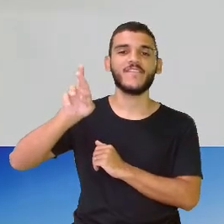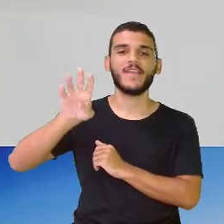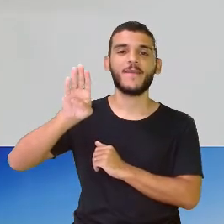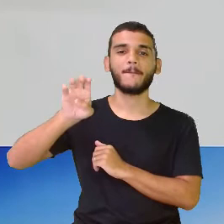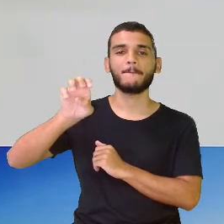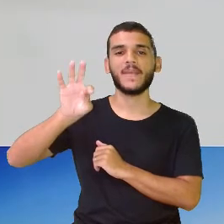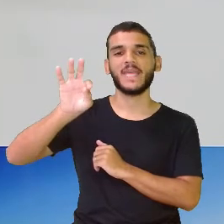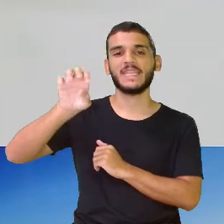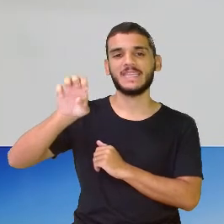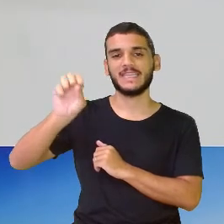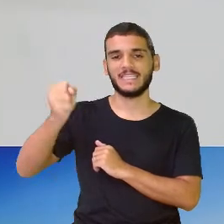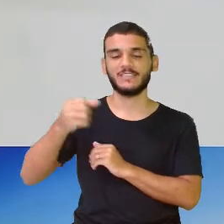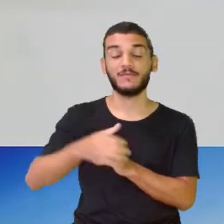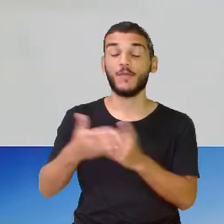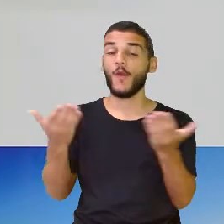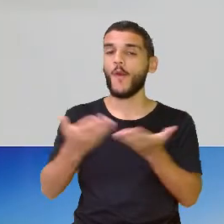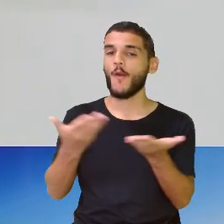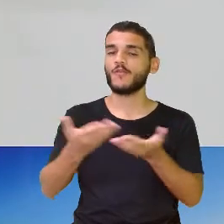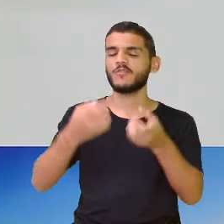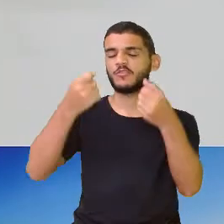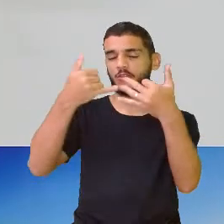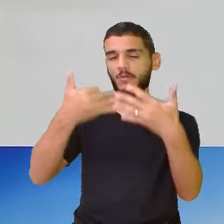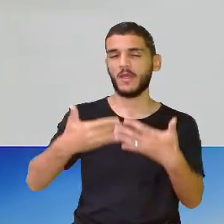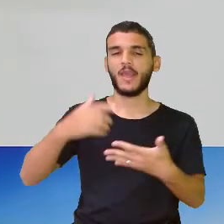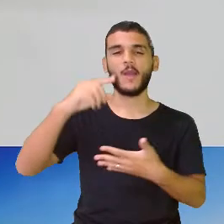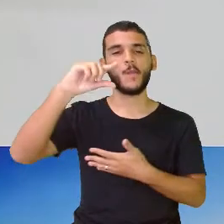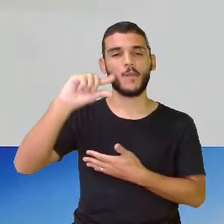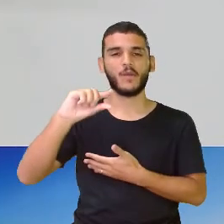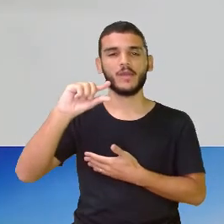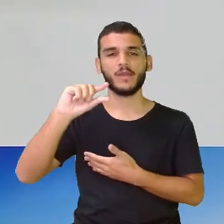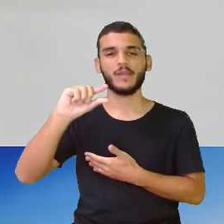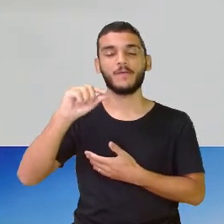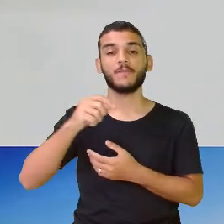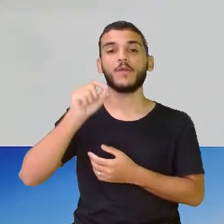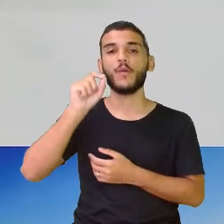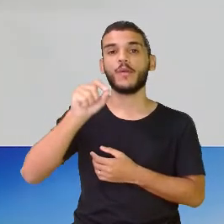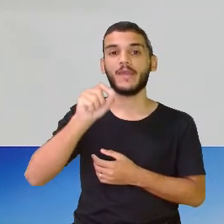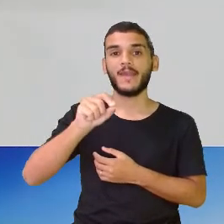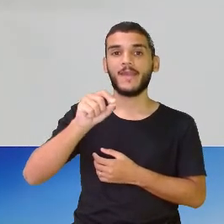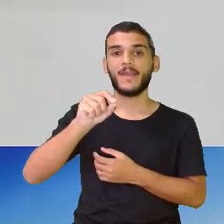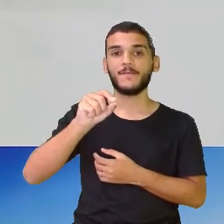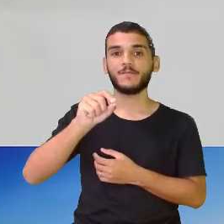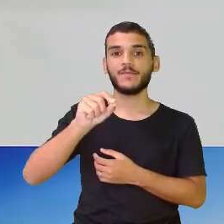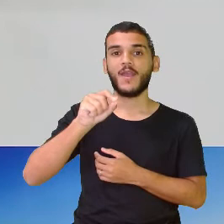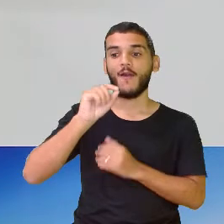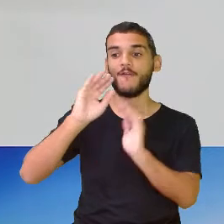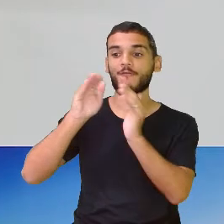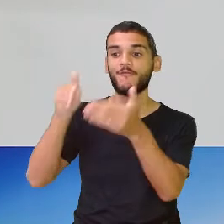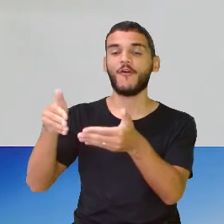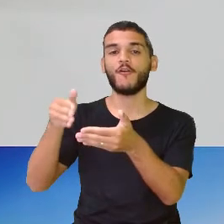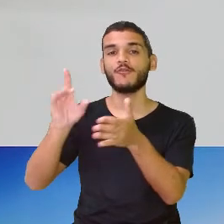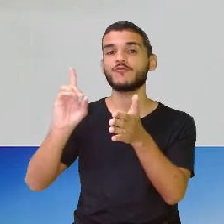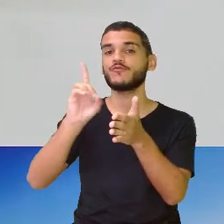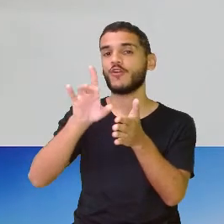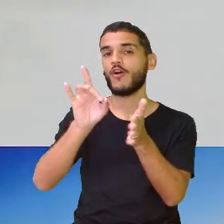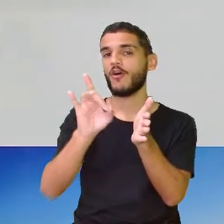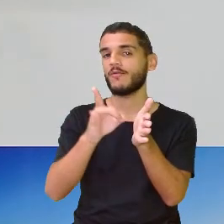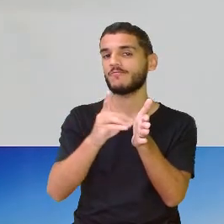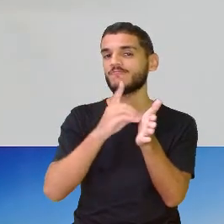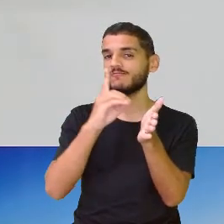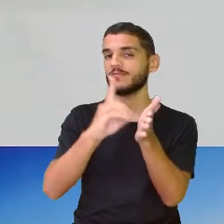gente vai falar um pouquinho sobre o verbete do dicionário, ou